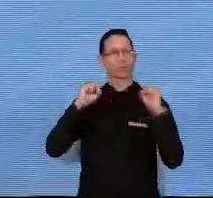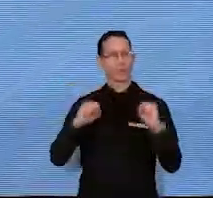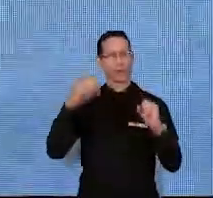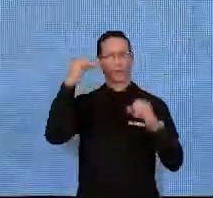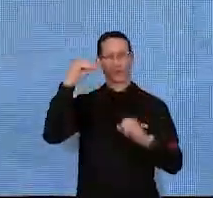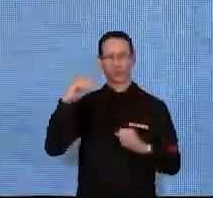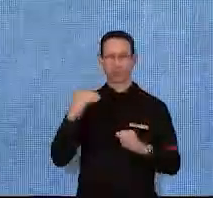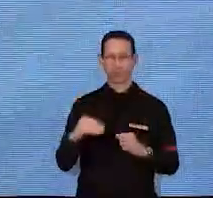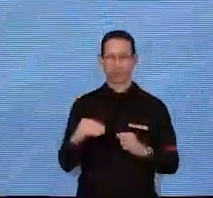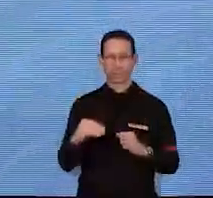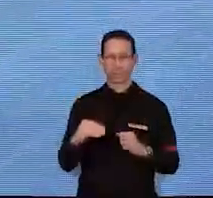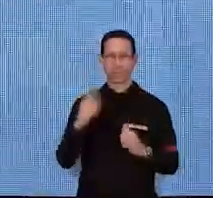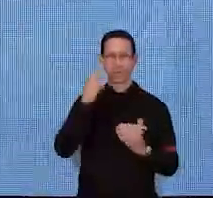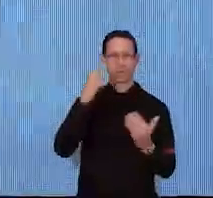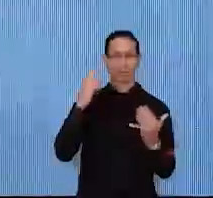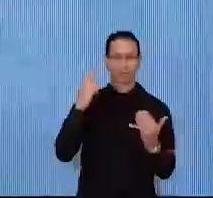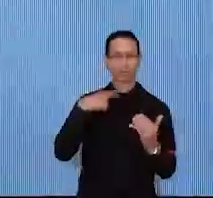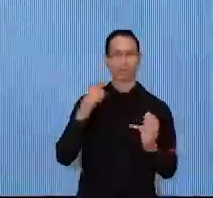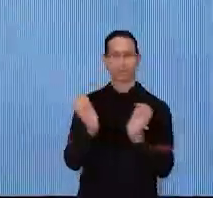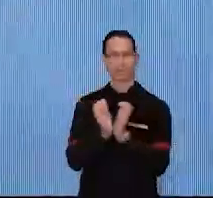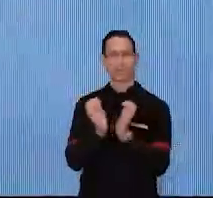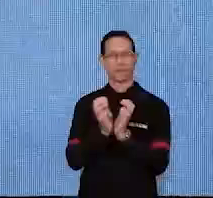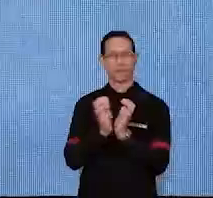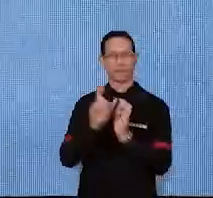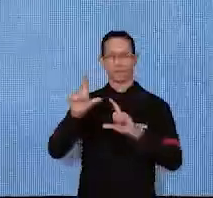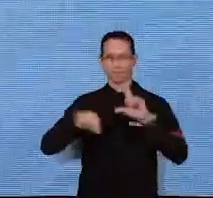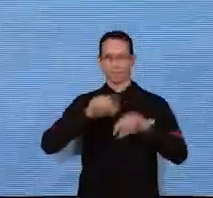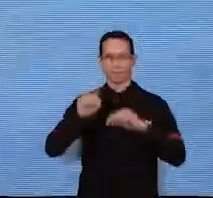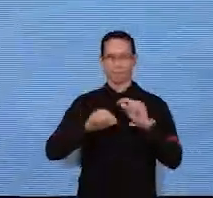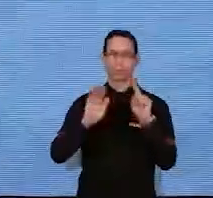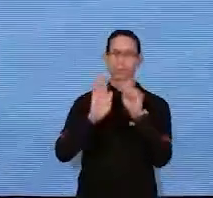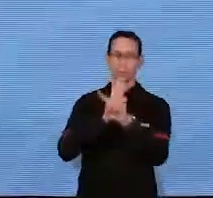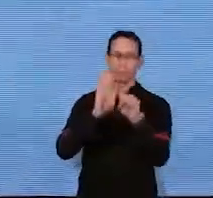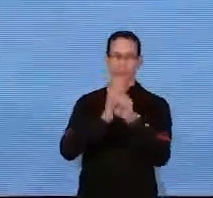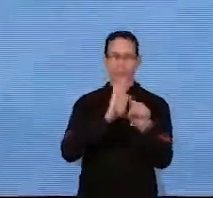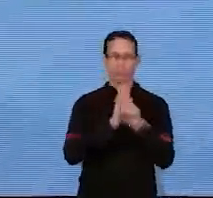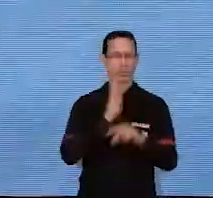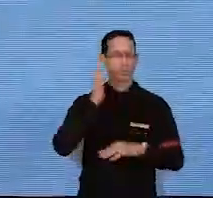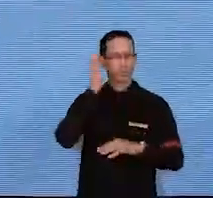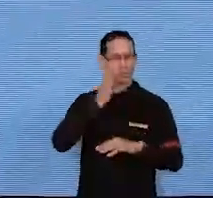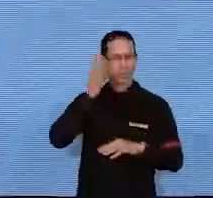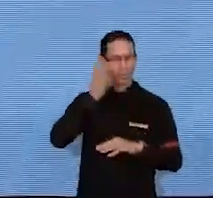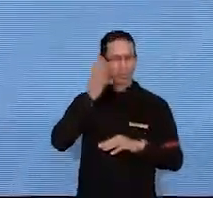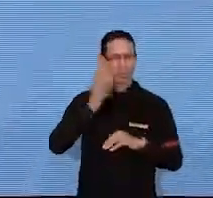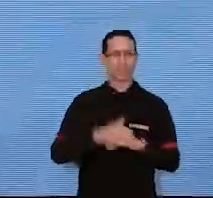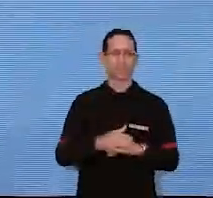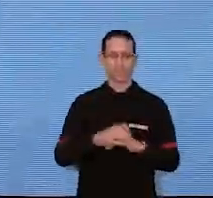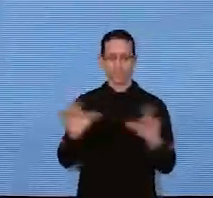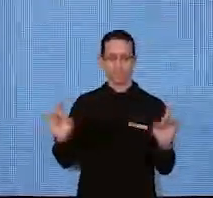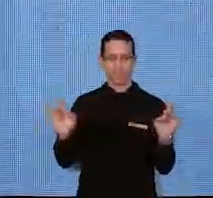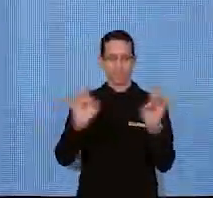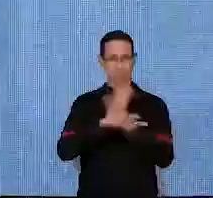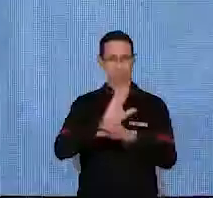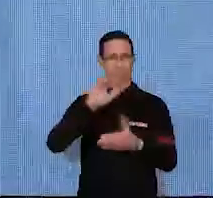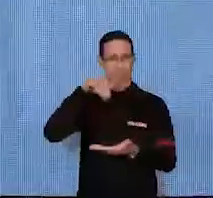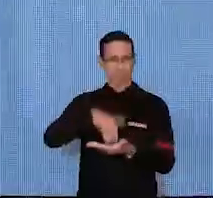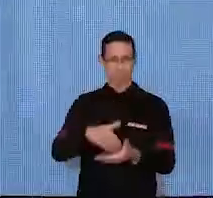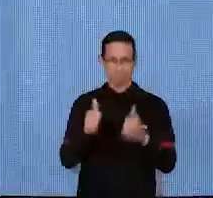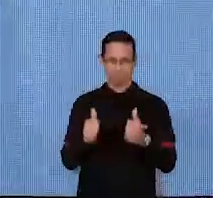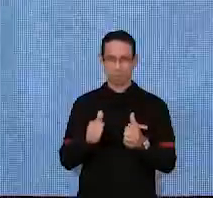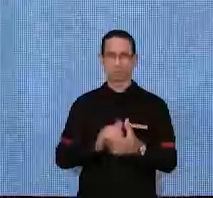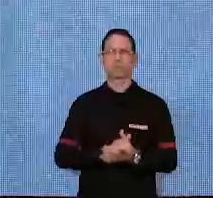As dúvidas serão coletadas pela nossa equipe e direcionada aos palestrantes ao término deste